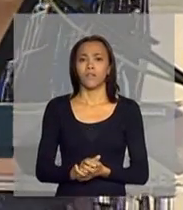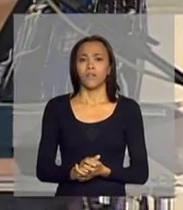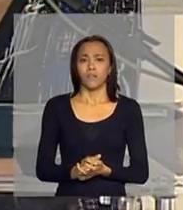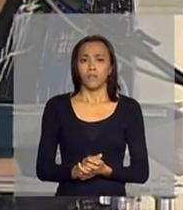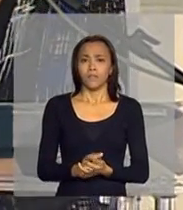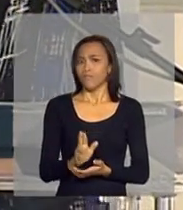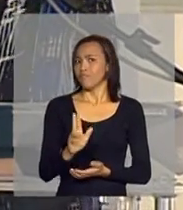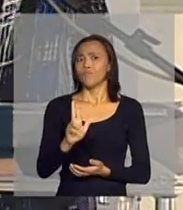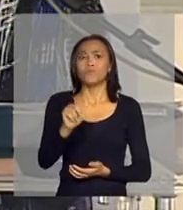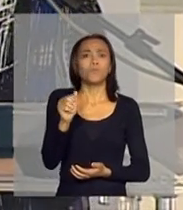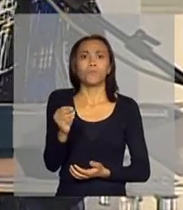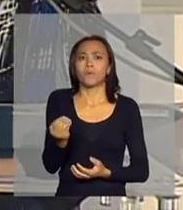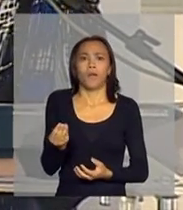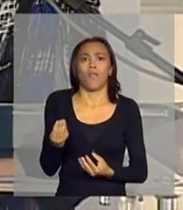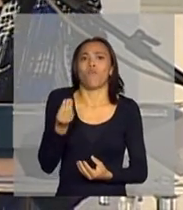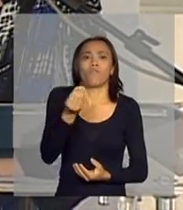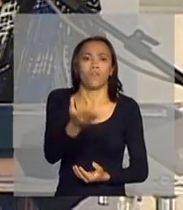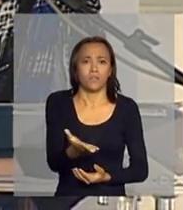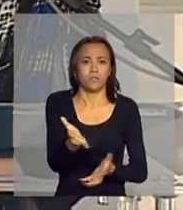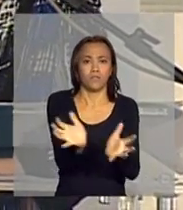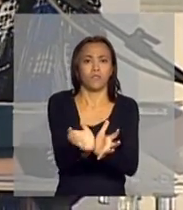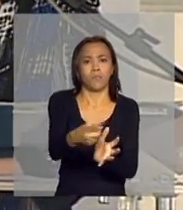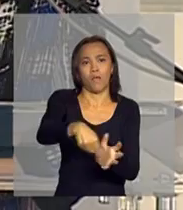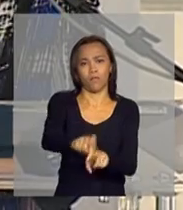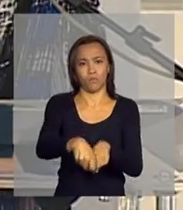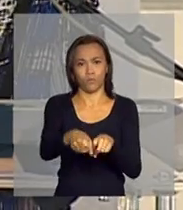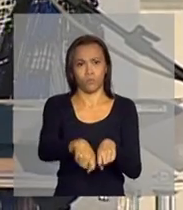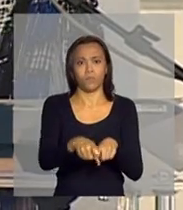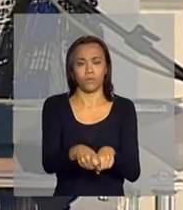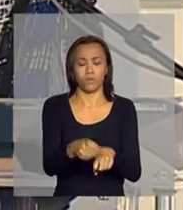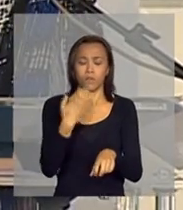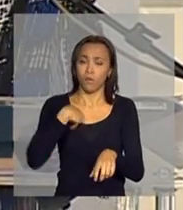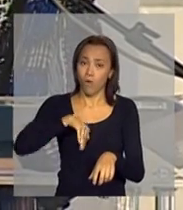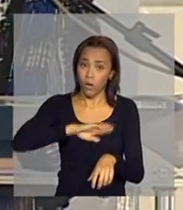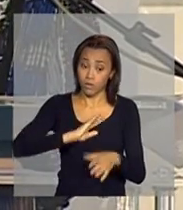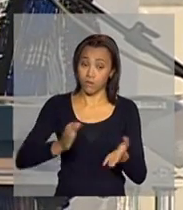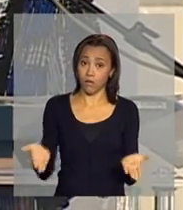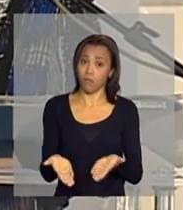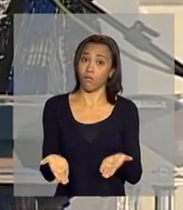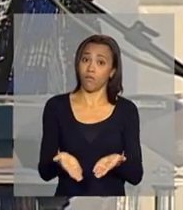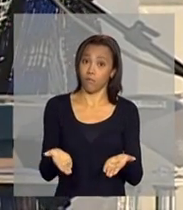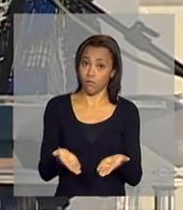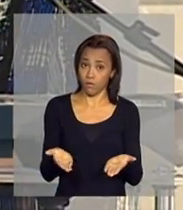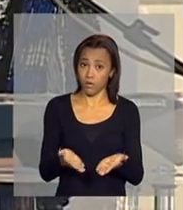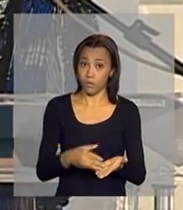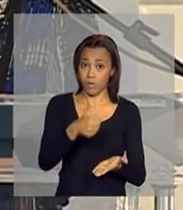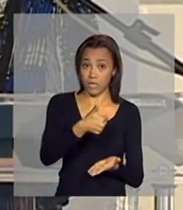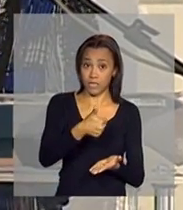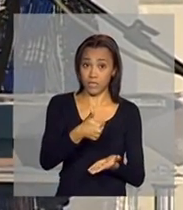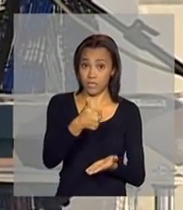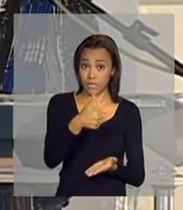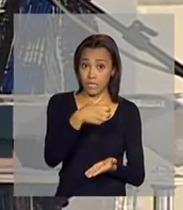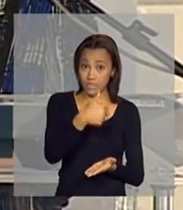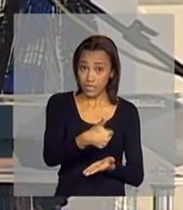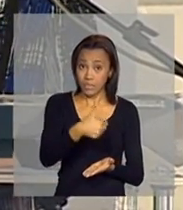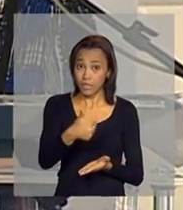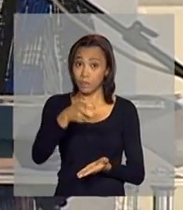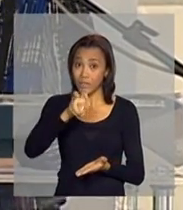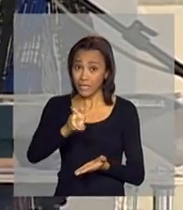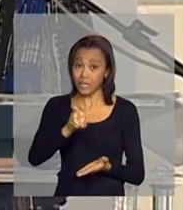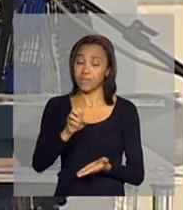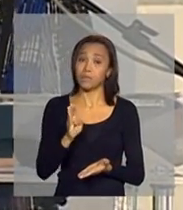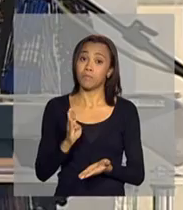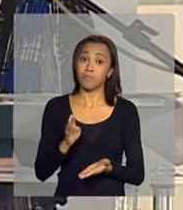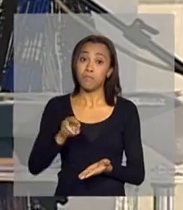era oferecido para a agricultura. Nós, agora, com esses 115 milhões, financiamos